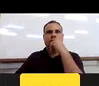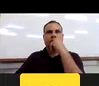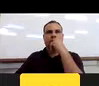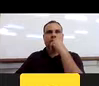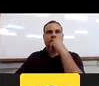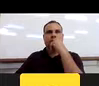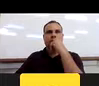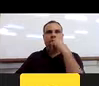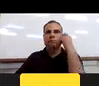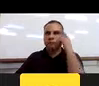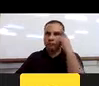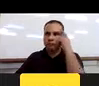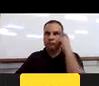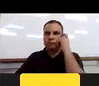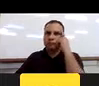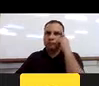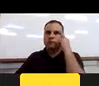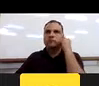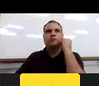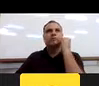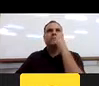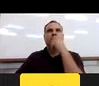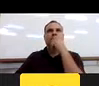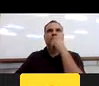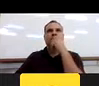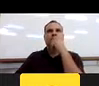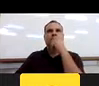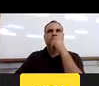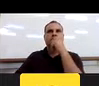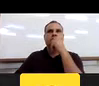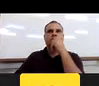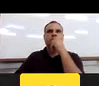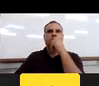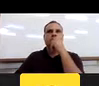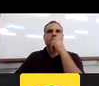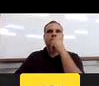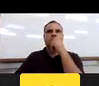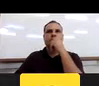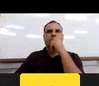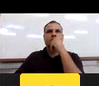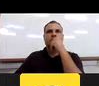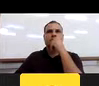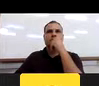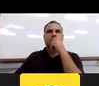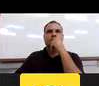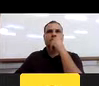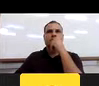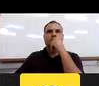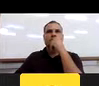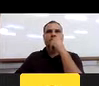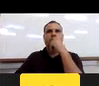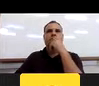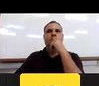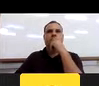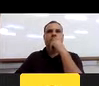eu disse, né, unilateral para essas classes menos abastadas, onde você tem a formação